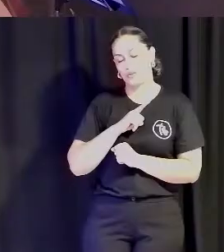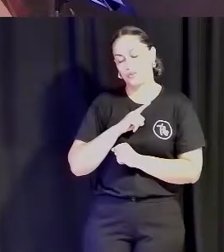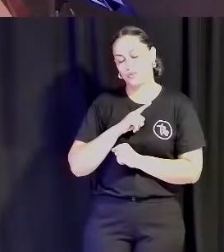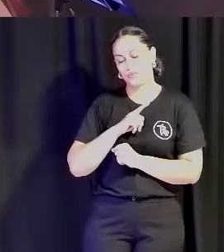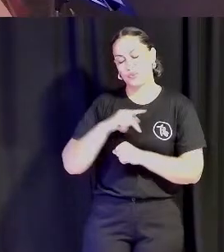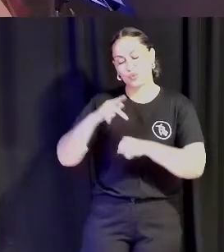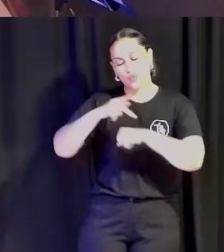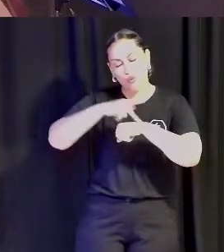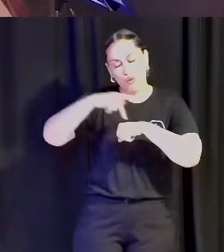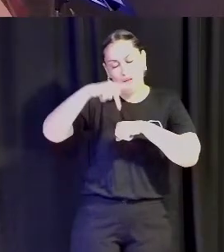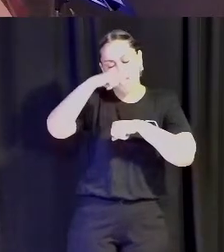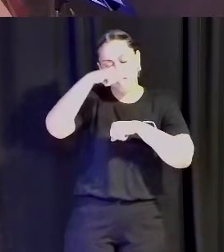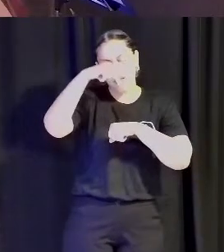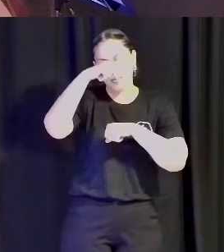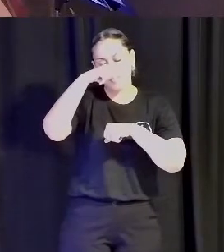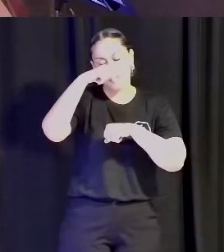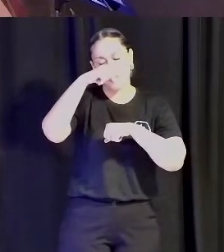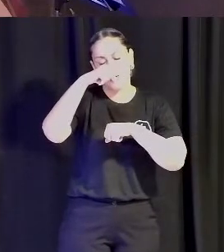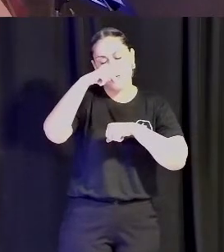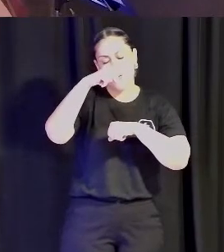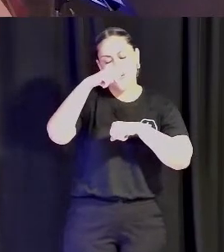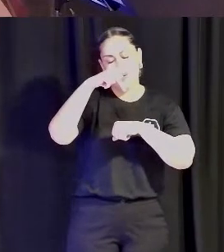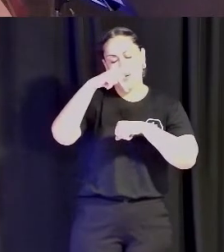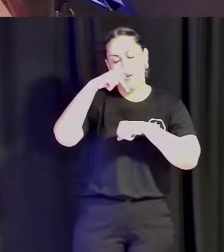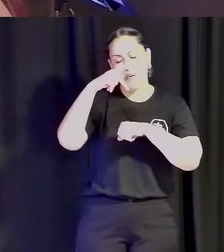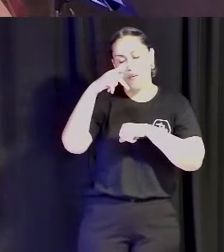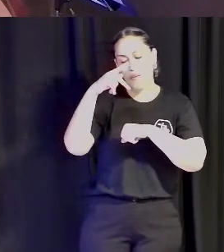O tesouro